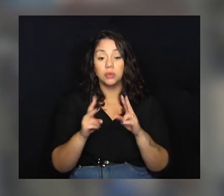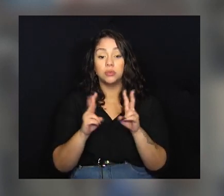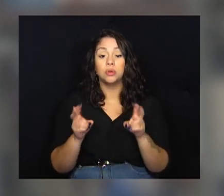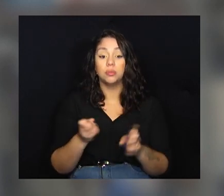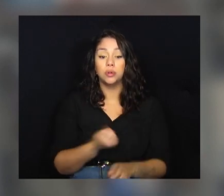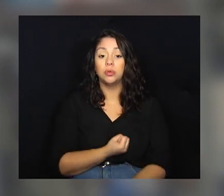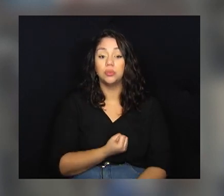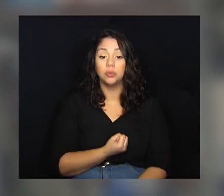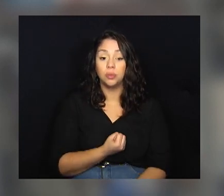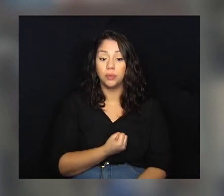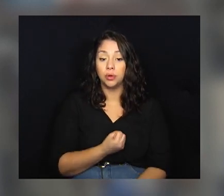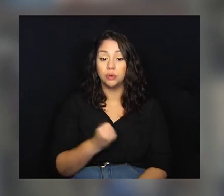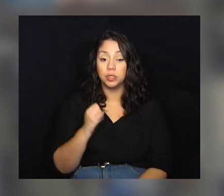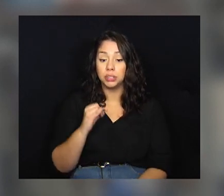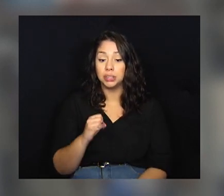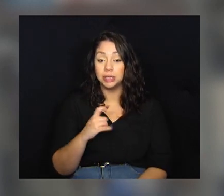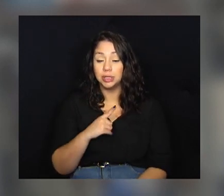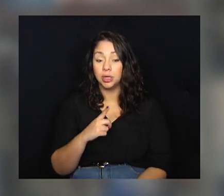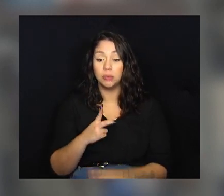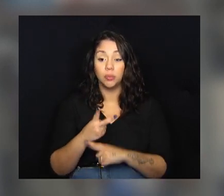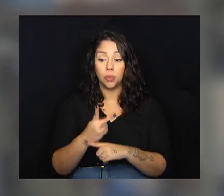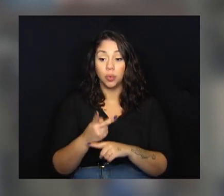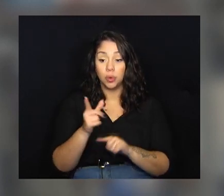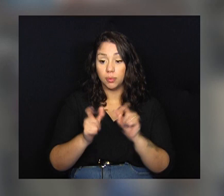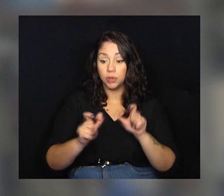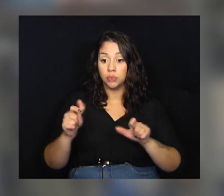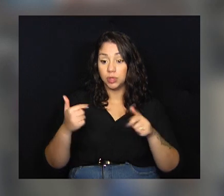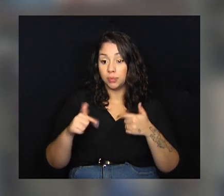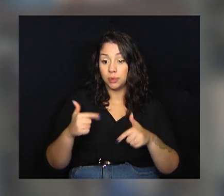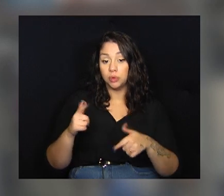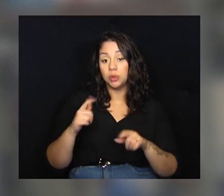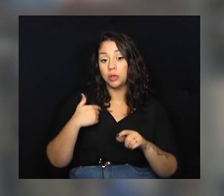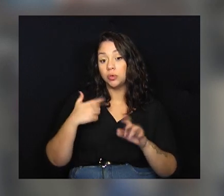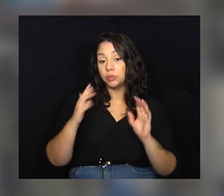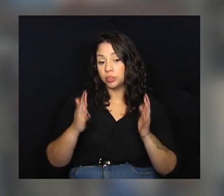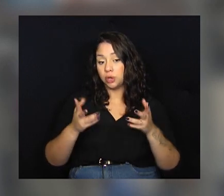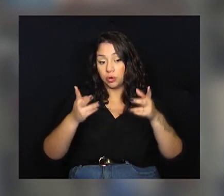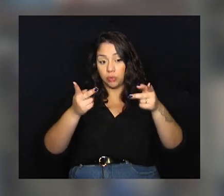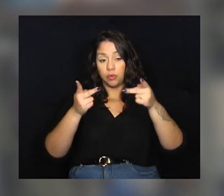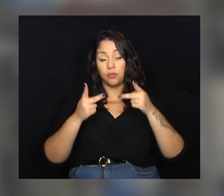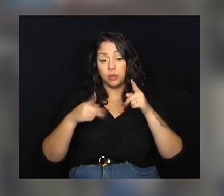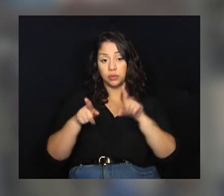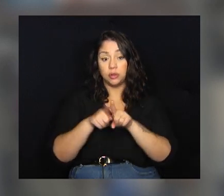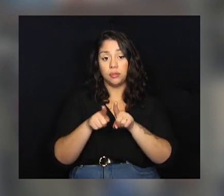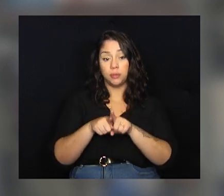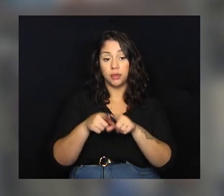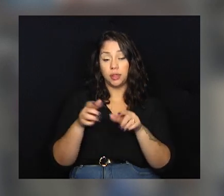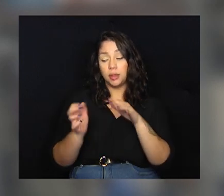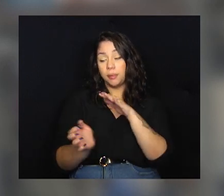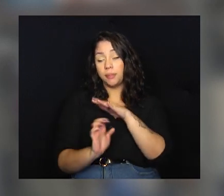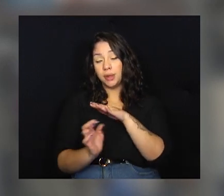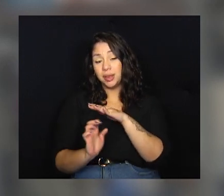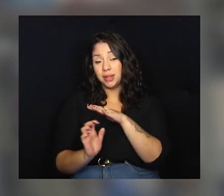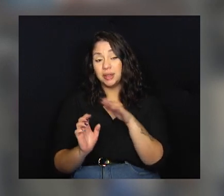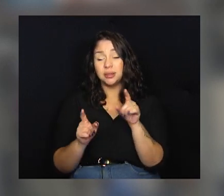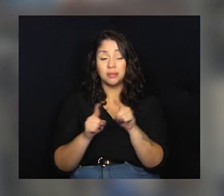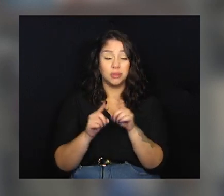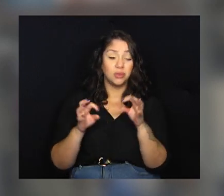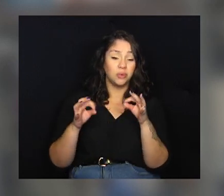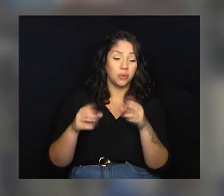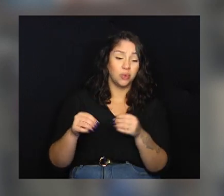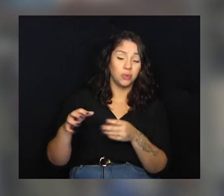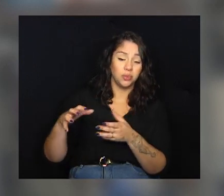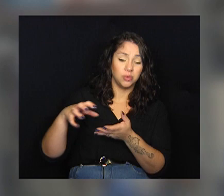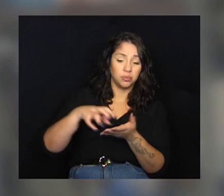é que se há procura do Trabalhador então eu já faço um convite para que essas empresas todos os setores econômicos